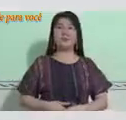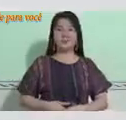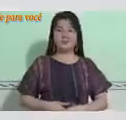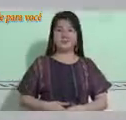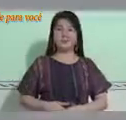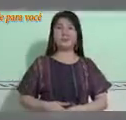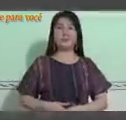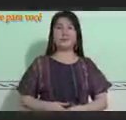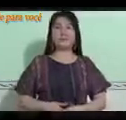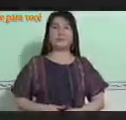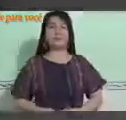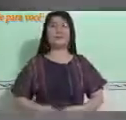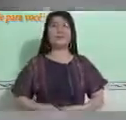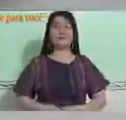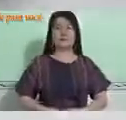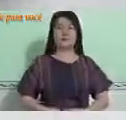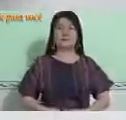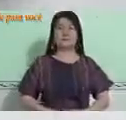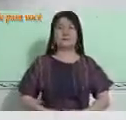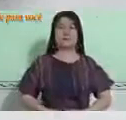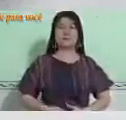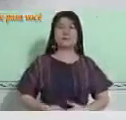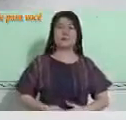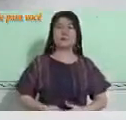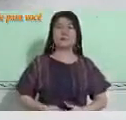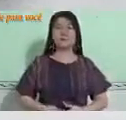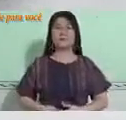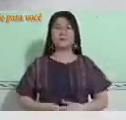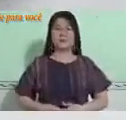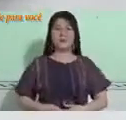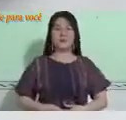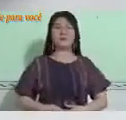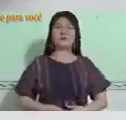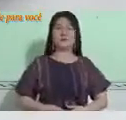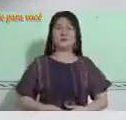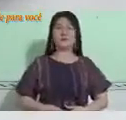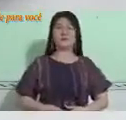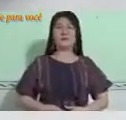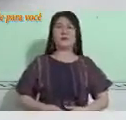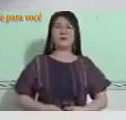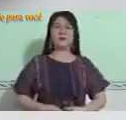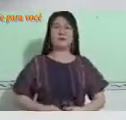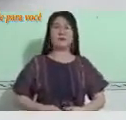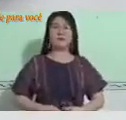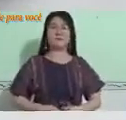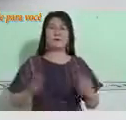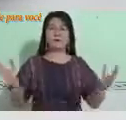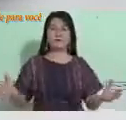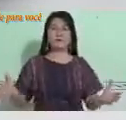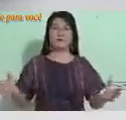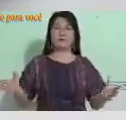RIONATIOFICARMAISDE, 3 horas sem comer, vírgula, além de evitar alimentos ricos em carboidratos com digestão muito rápida nas refeições,